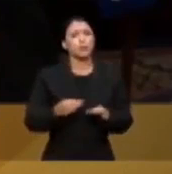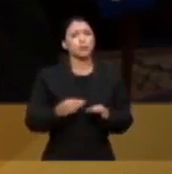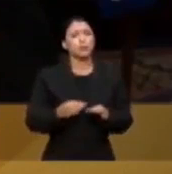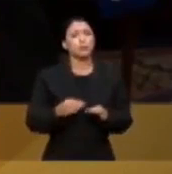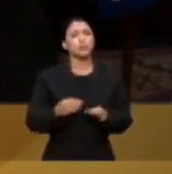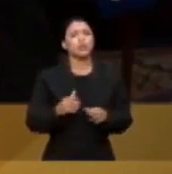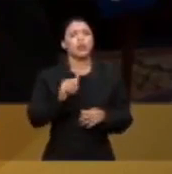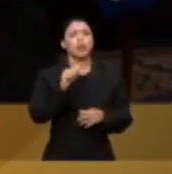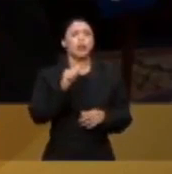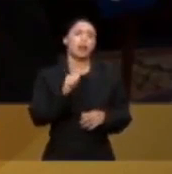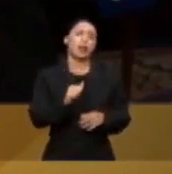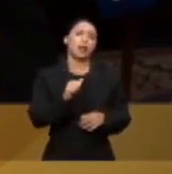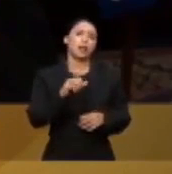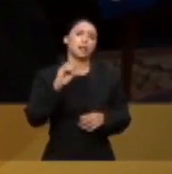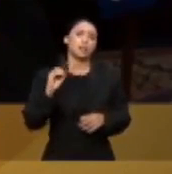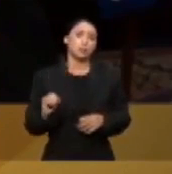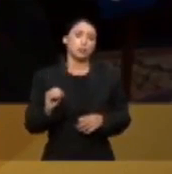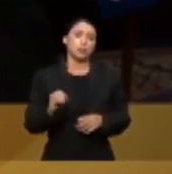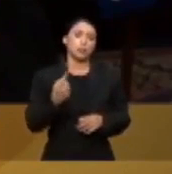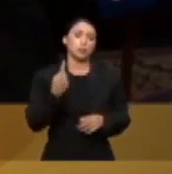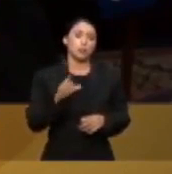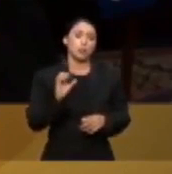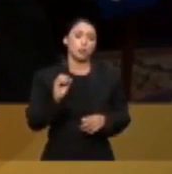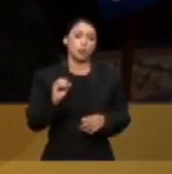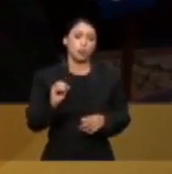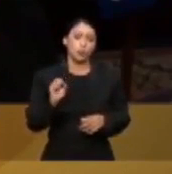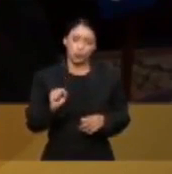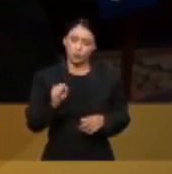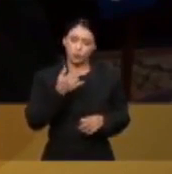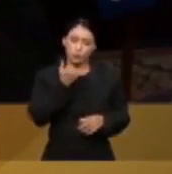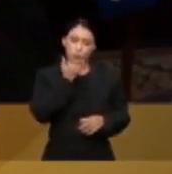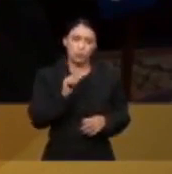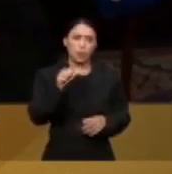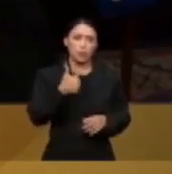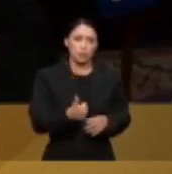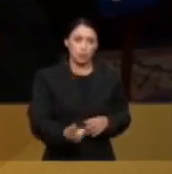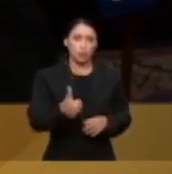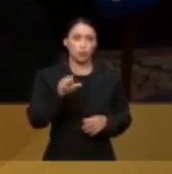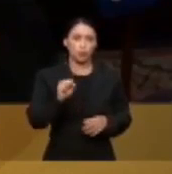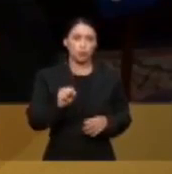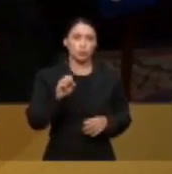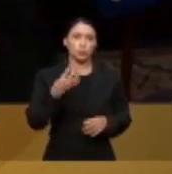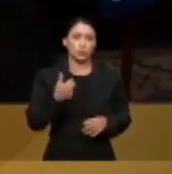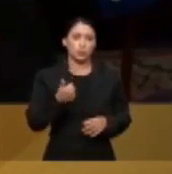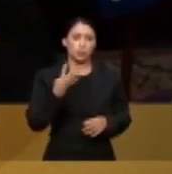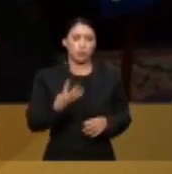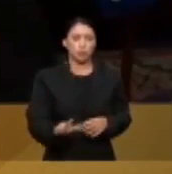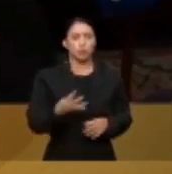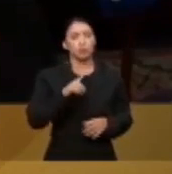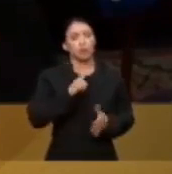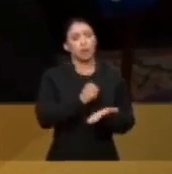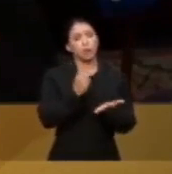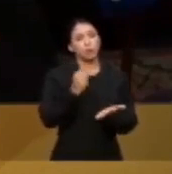originária 1814, firmou entendimento no sentido de que a sua competência para julgar ações contra atos